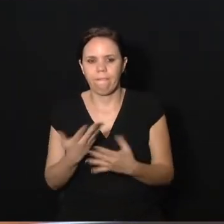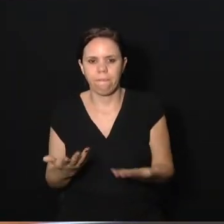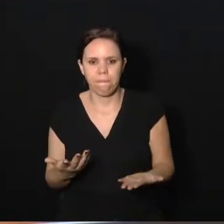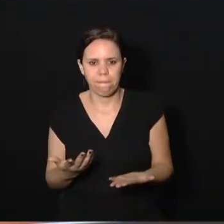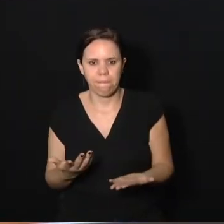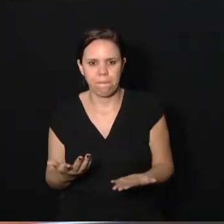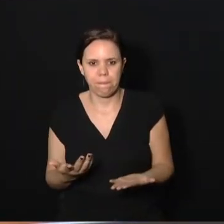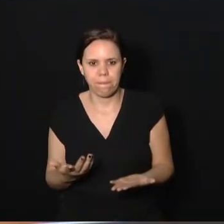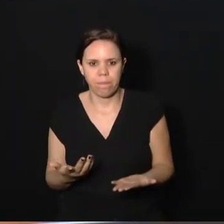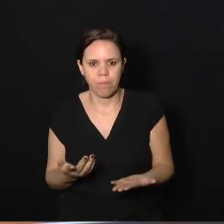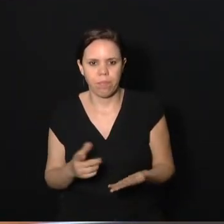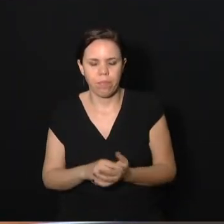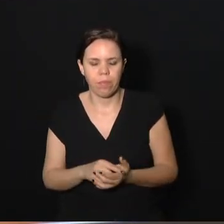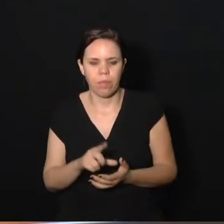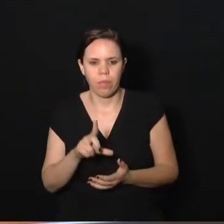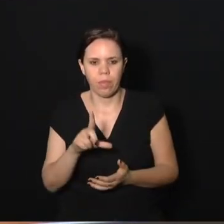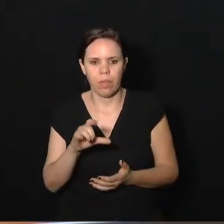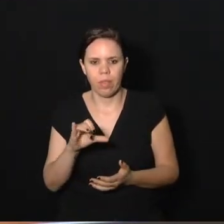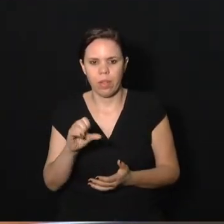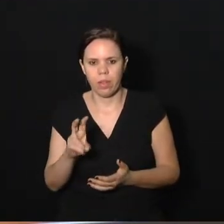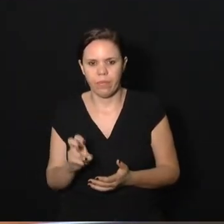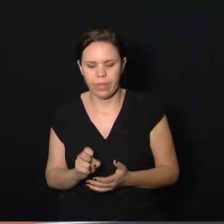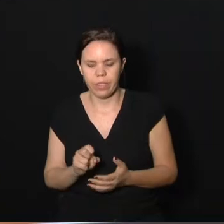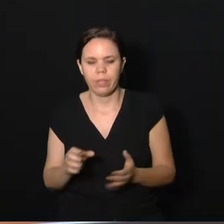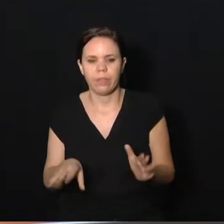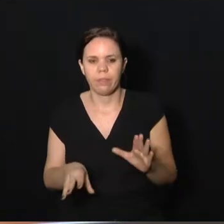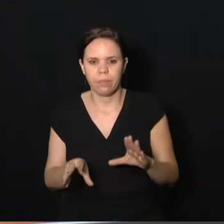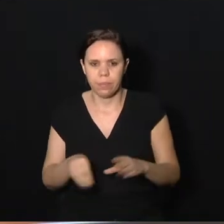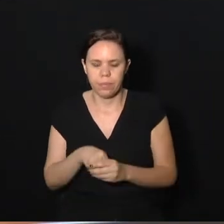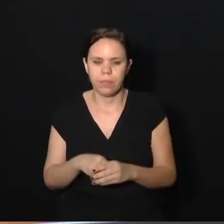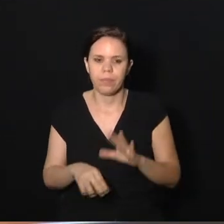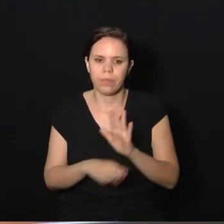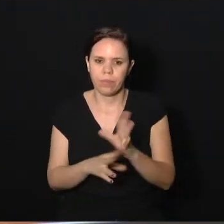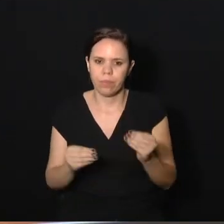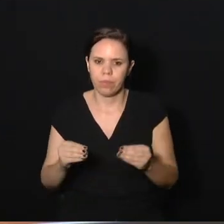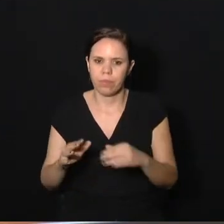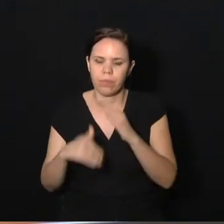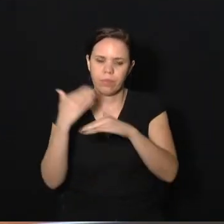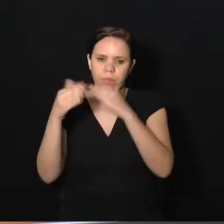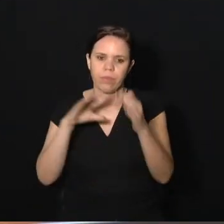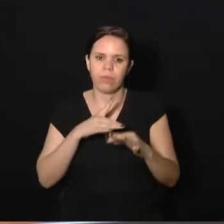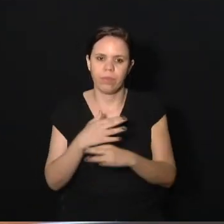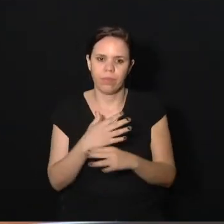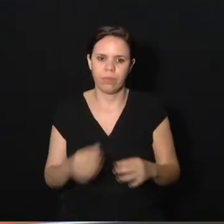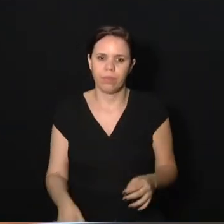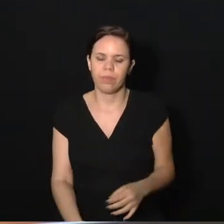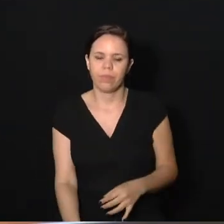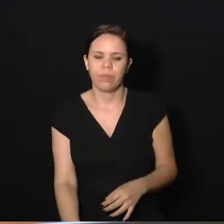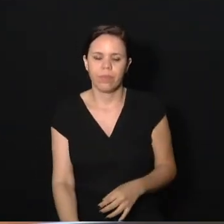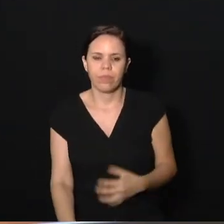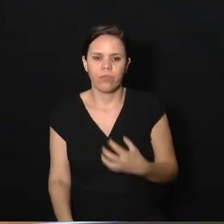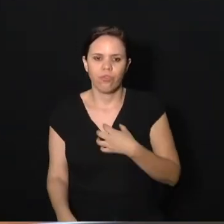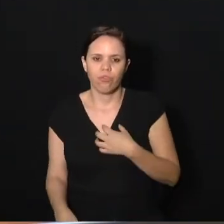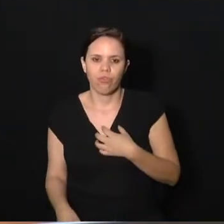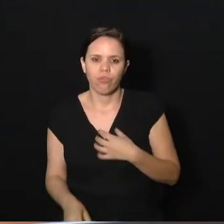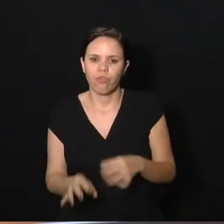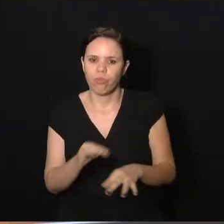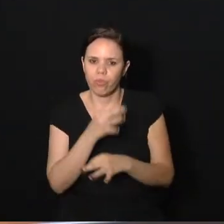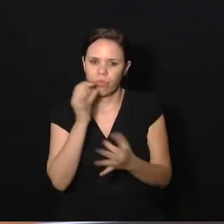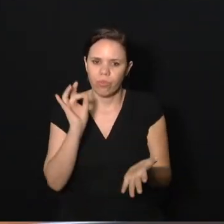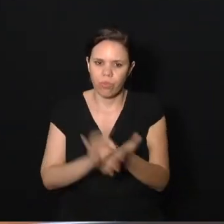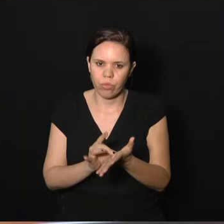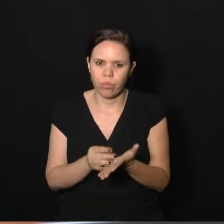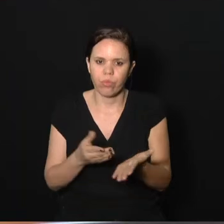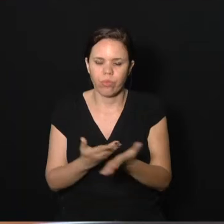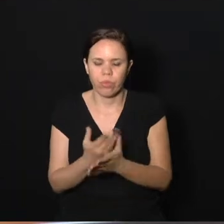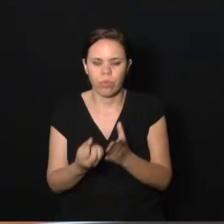os Living Labs, eles contribuem muito para o desenvolvimento das cidades, e é uma maneira muito eficiente de você criar soluções